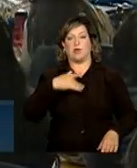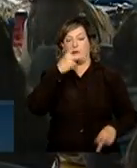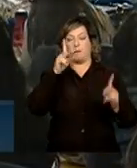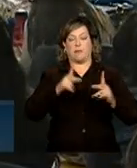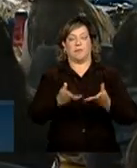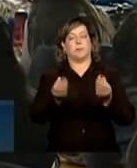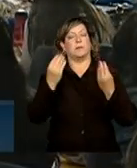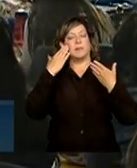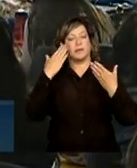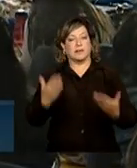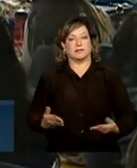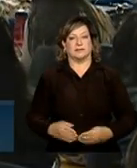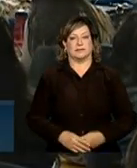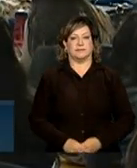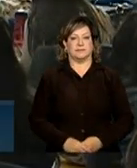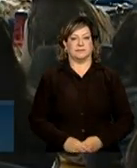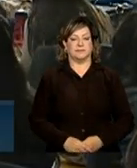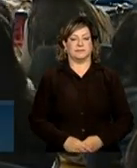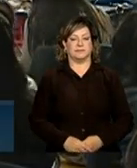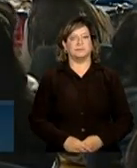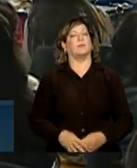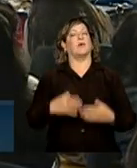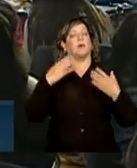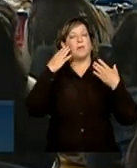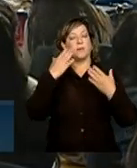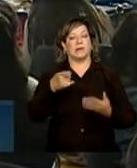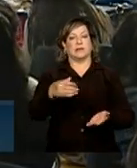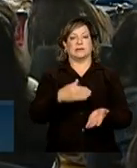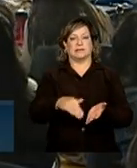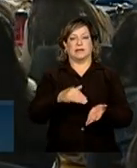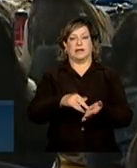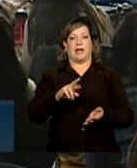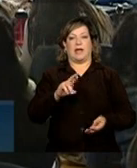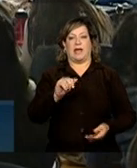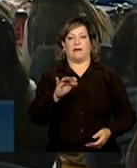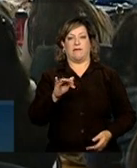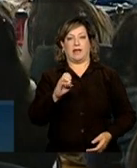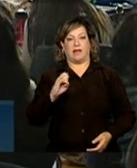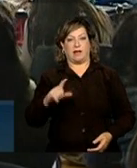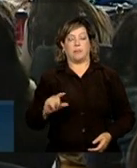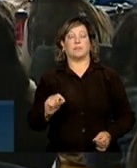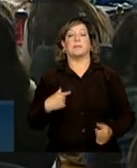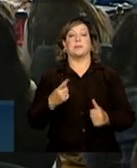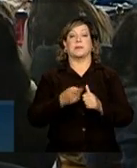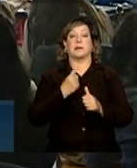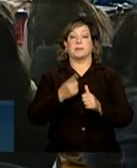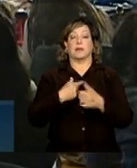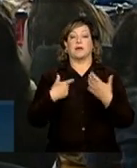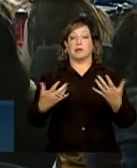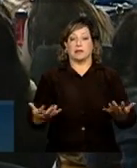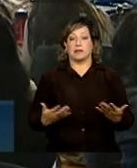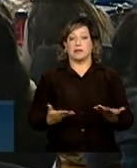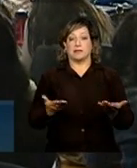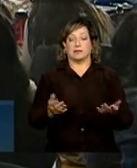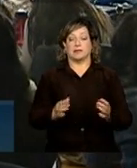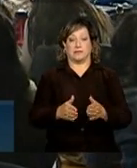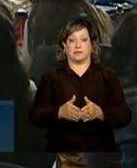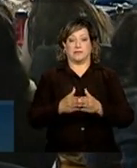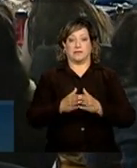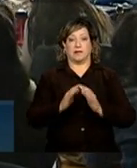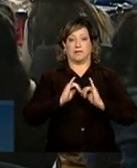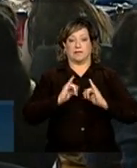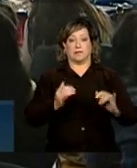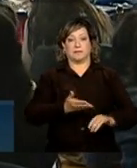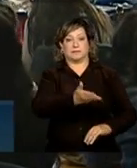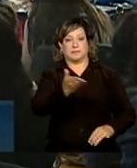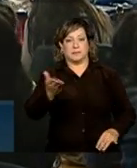Muito obrigado obrigado secretário Rafael queria em primeiro lugar chamar a atenção agradecer